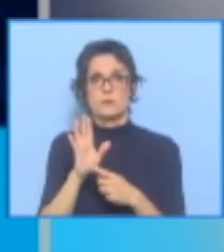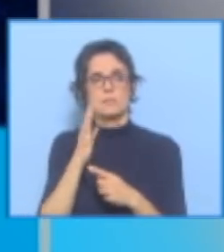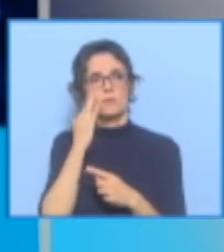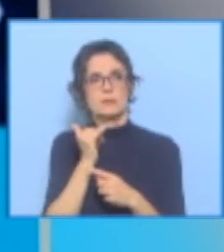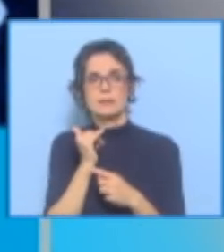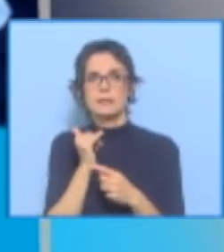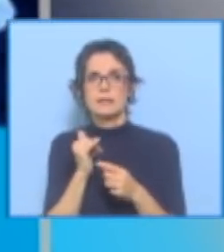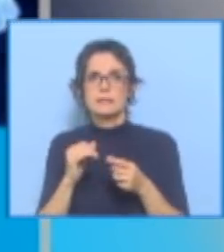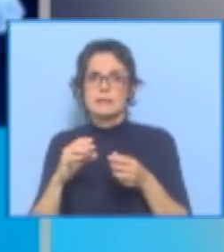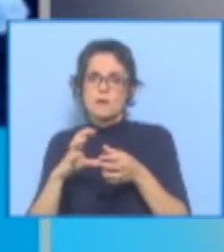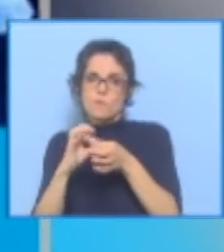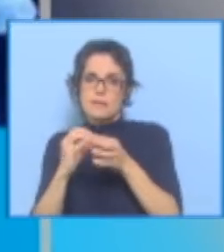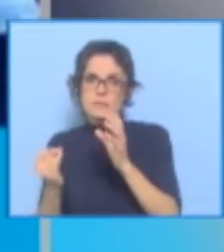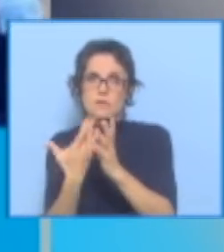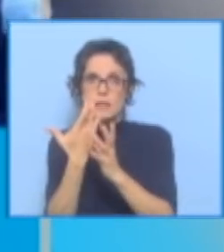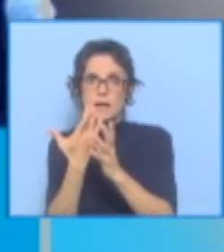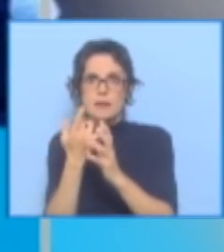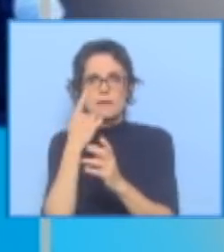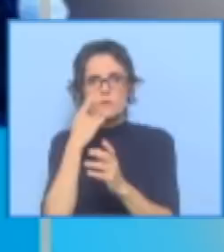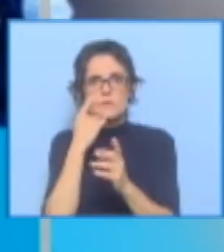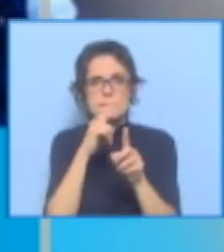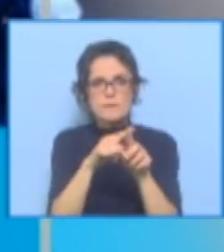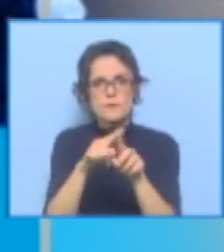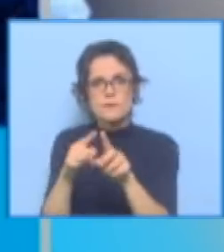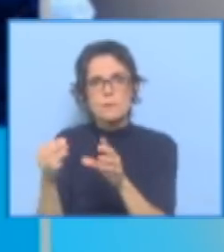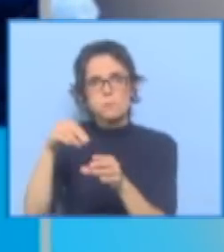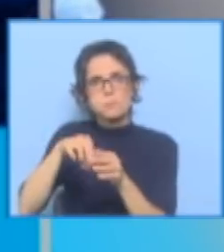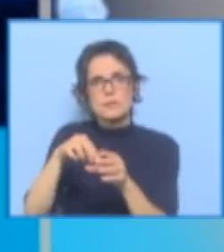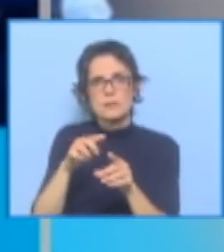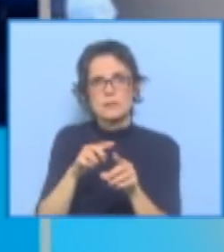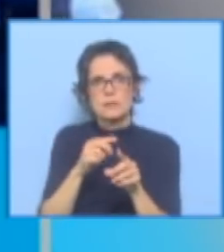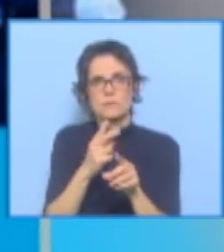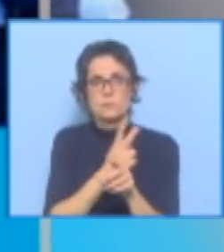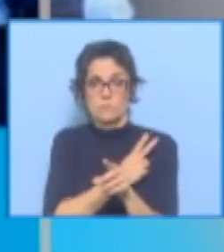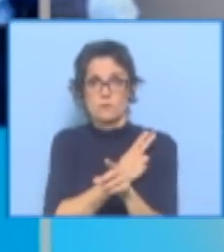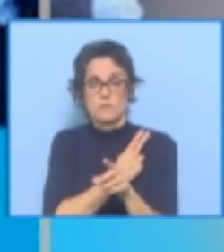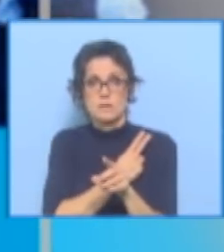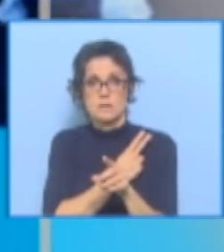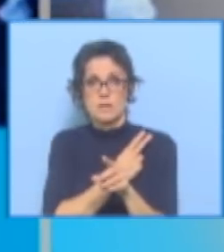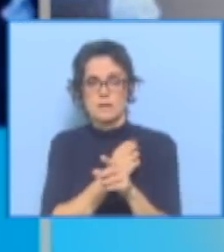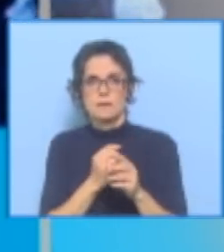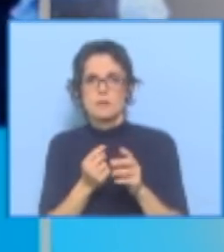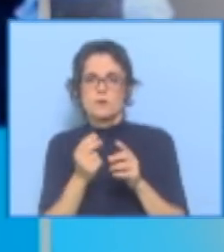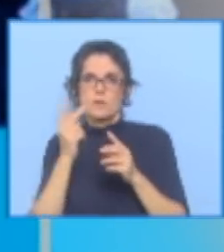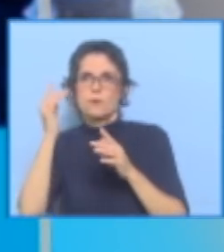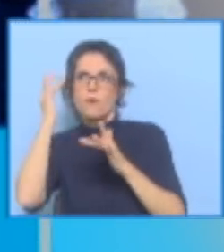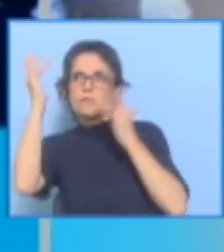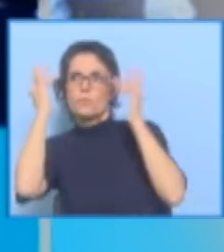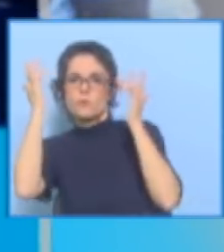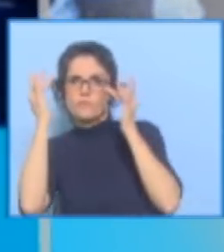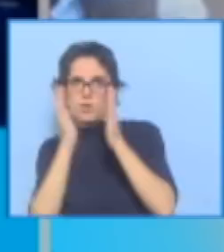vários saberes da faculdade, da universidade e a teologia. Por exemplo, ao lado da Associação de